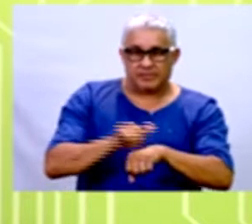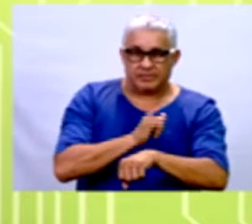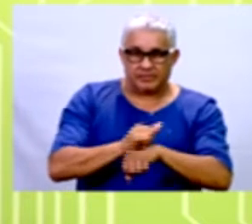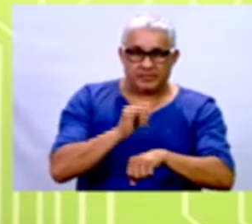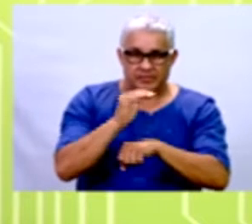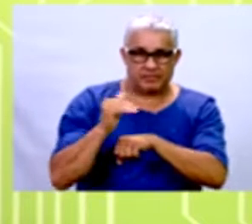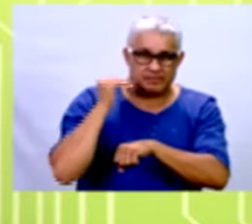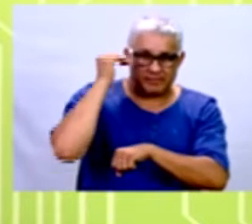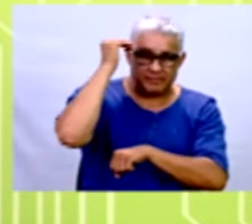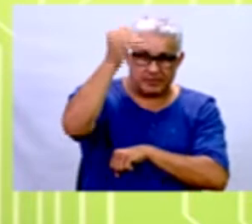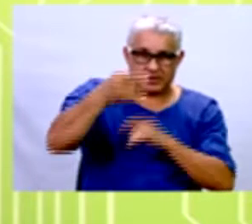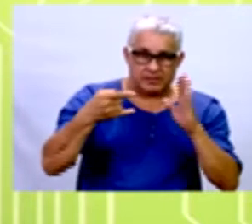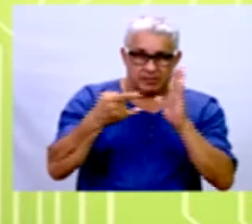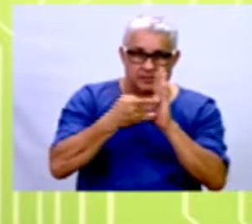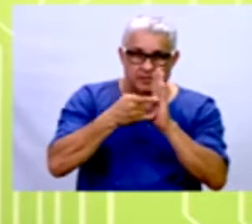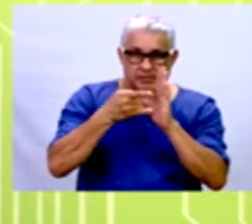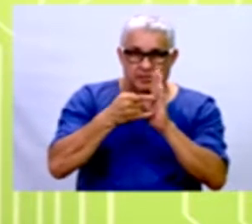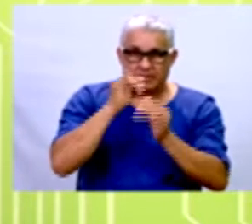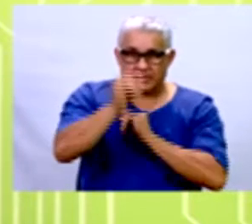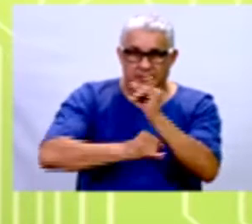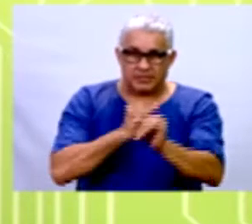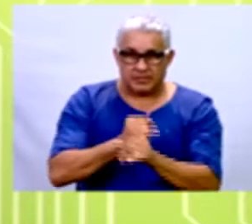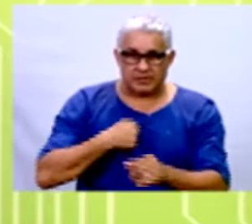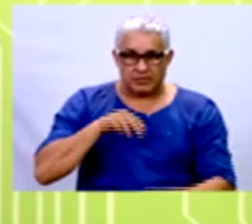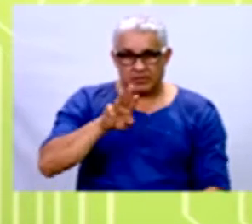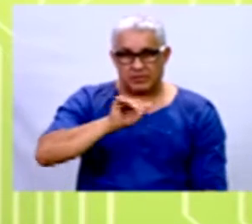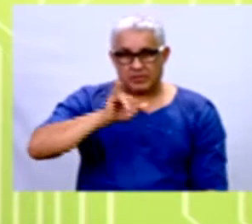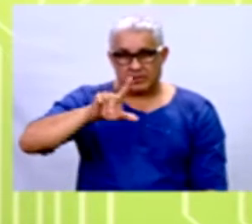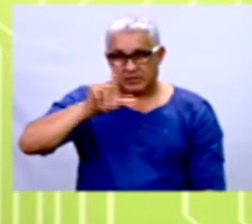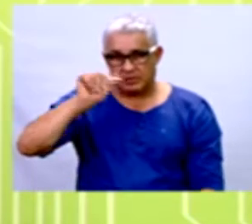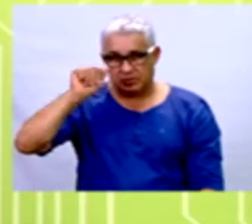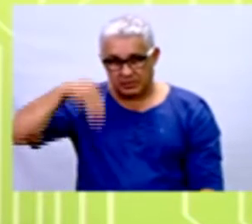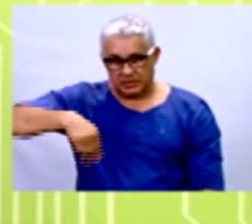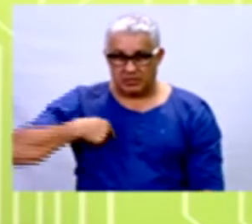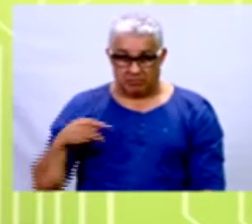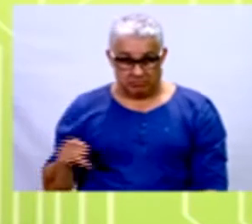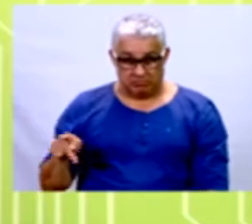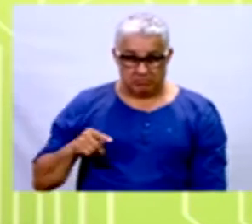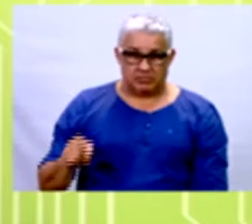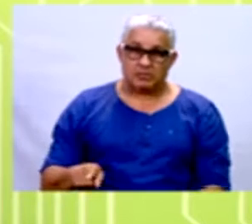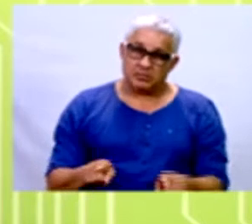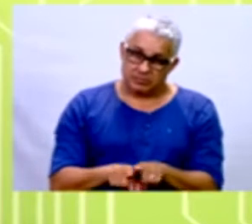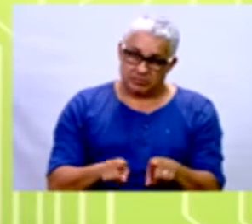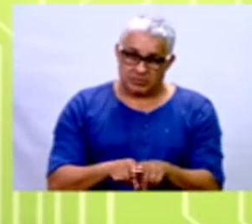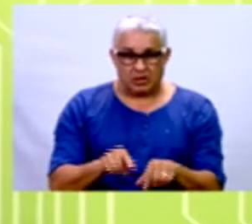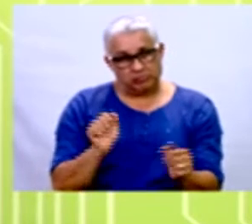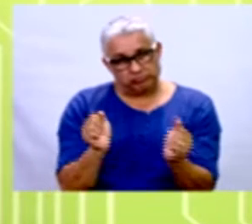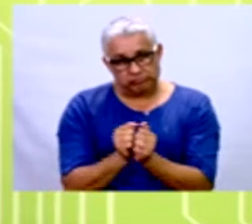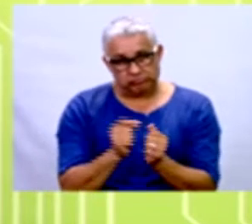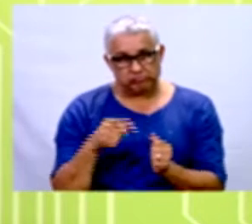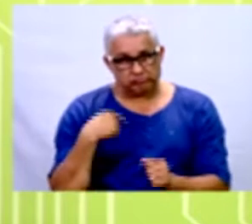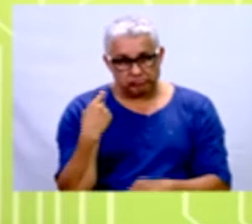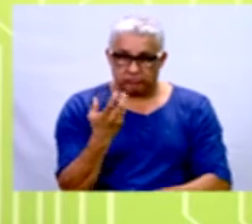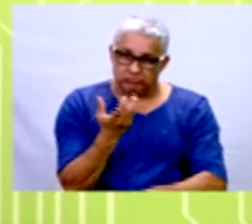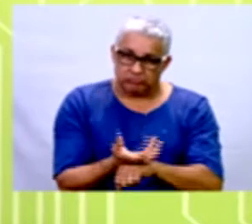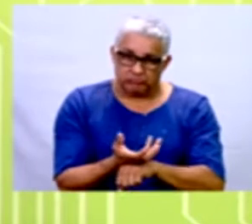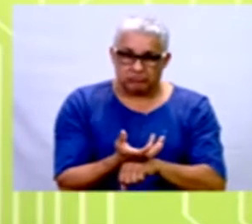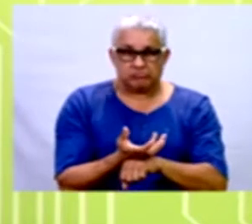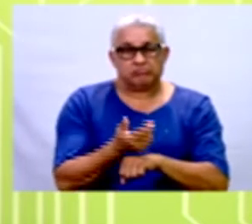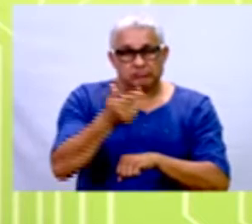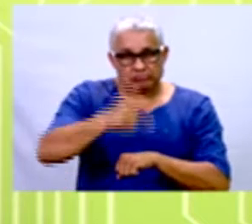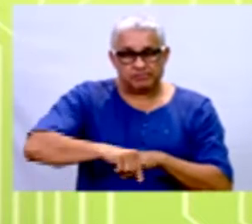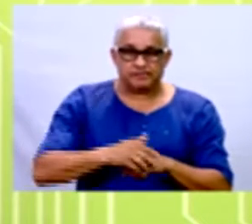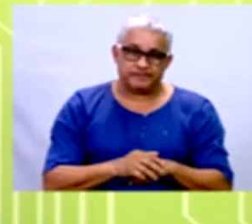para programação web. Eu sou o professor Williams, estarei aqui com vocês em mais uma parte desse módulo para a